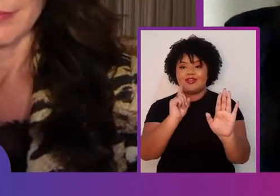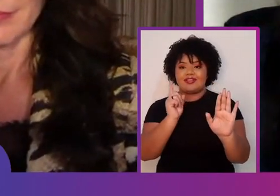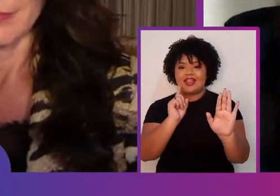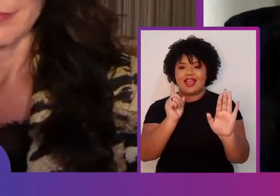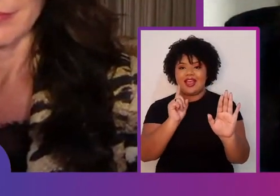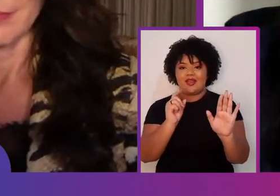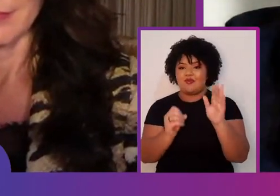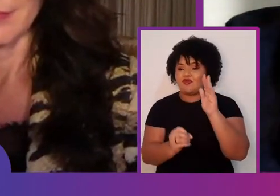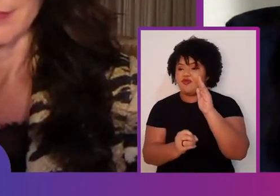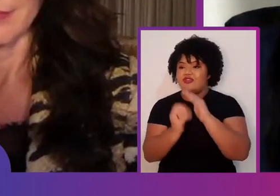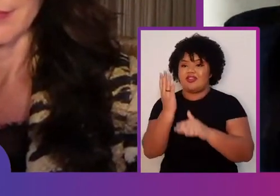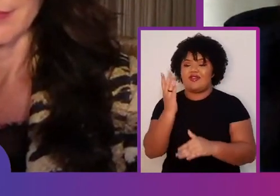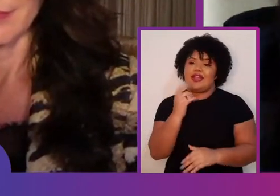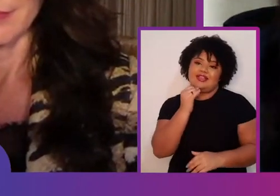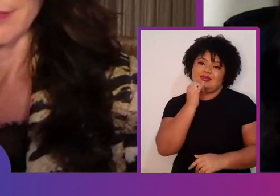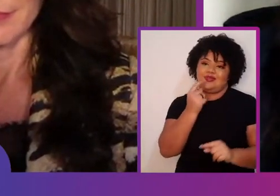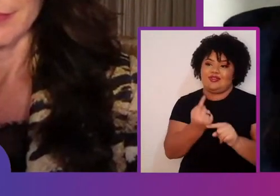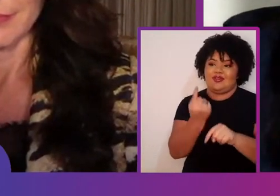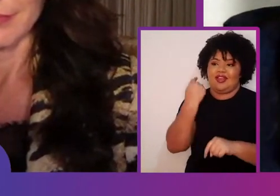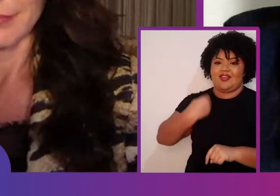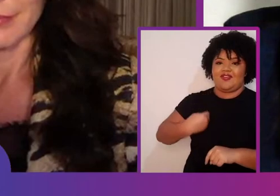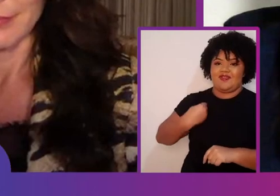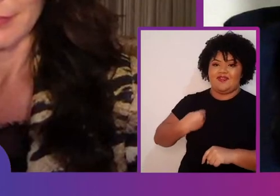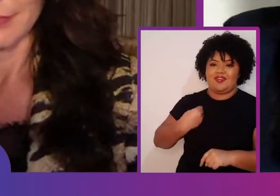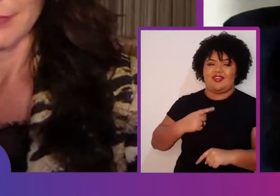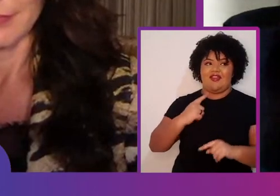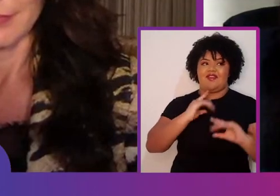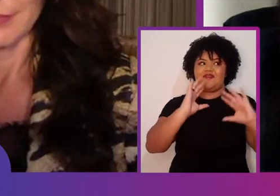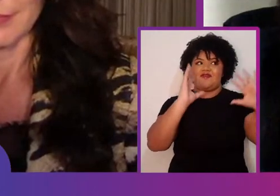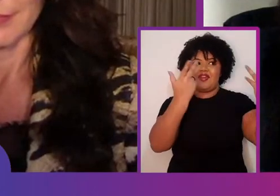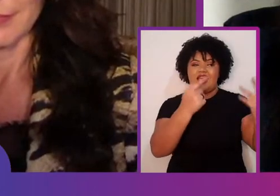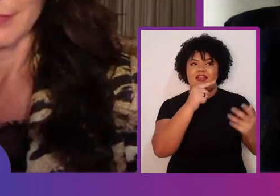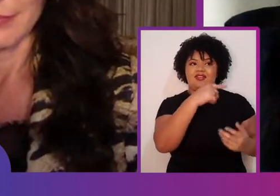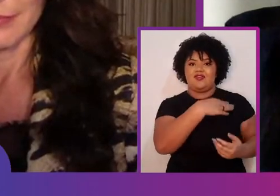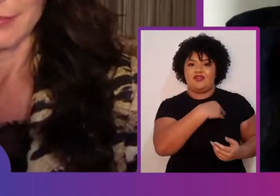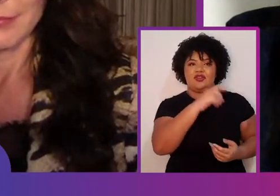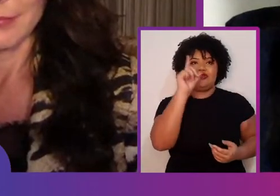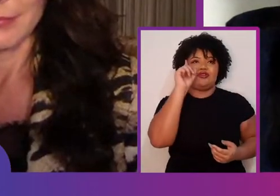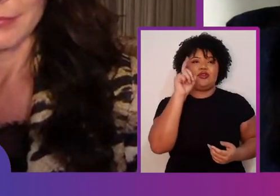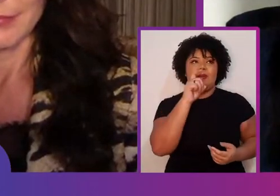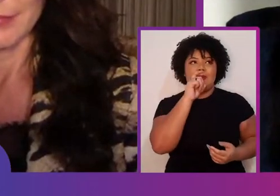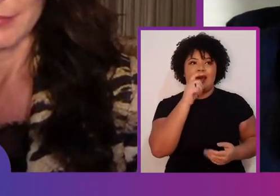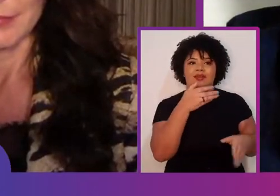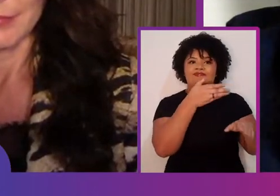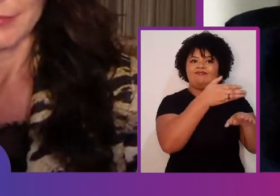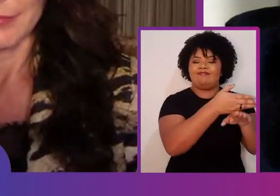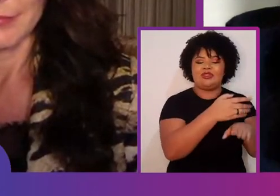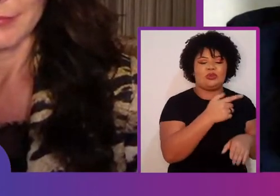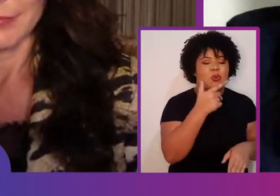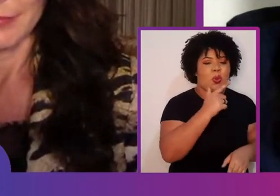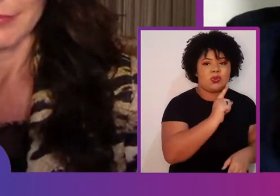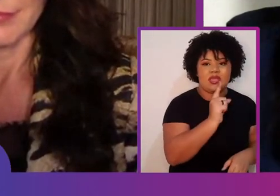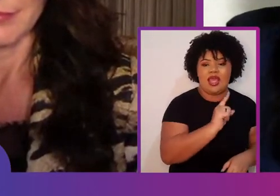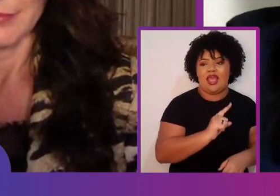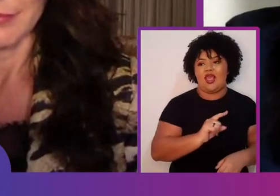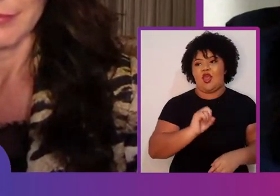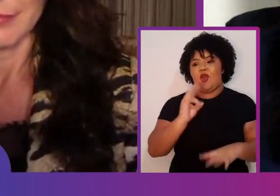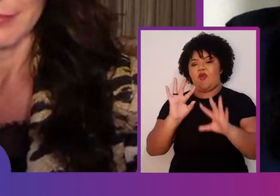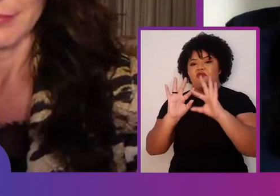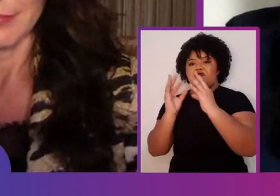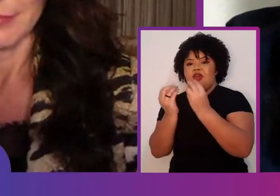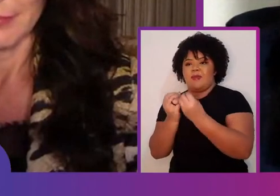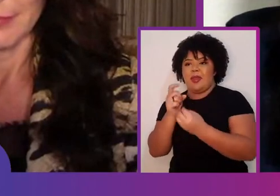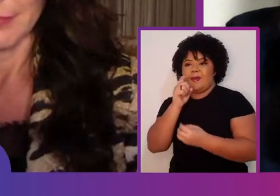na festa de Dia dos Pais da escola dos filhos dele, a quantidade de vezes que ele não pôde visitar os pais numa